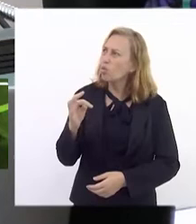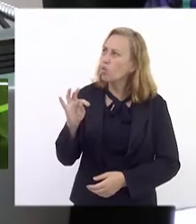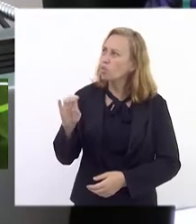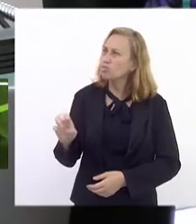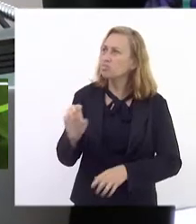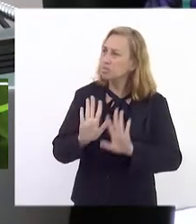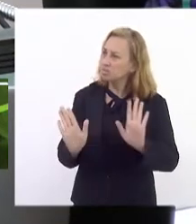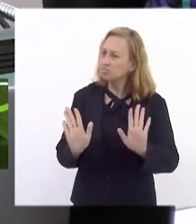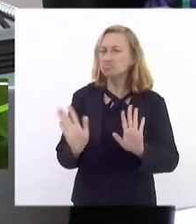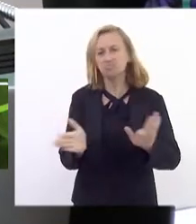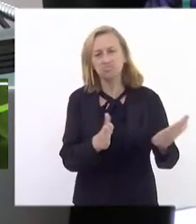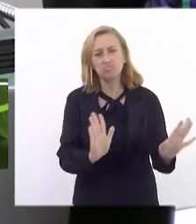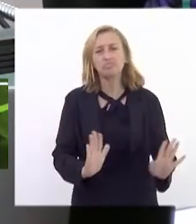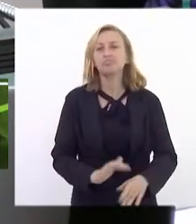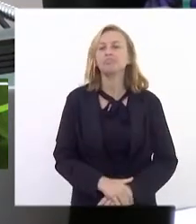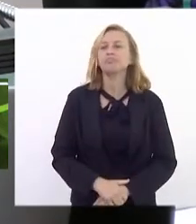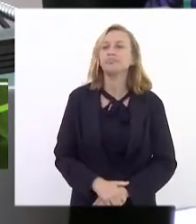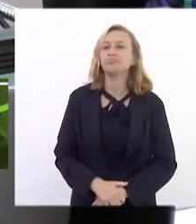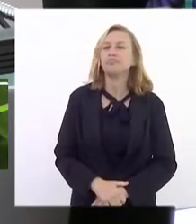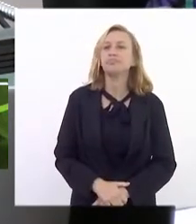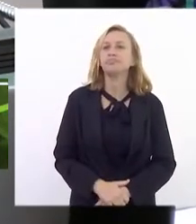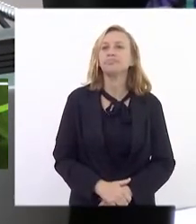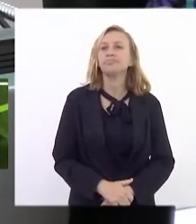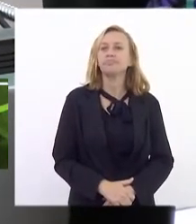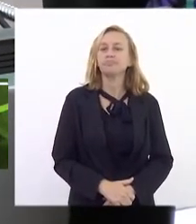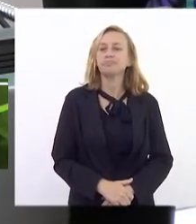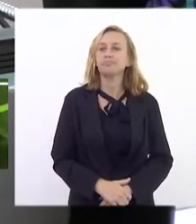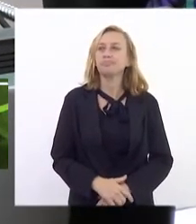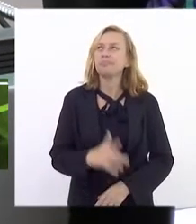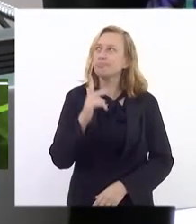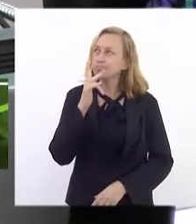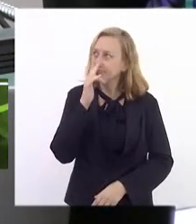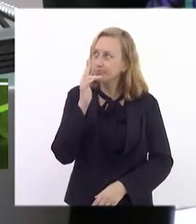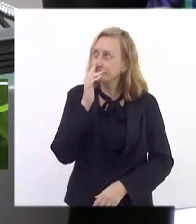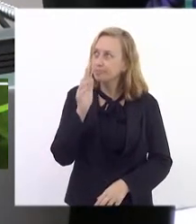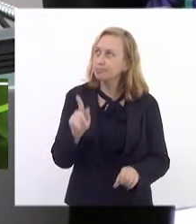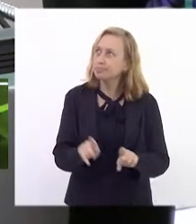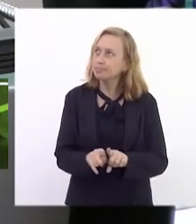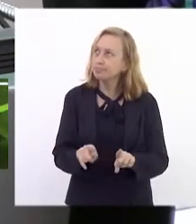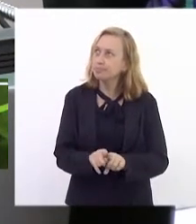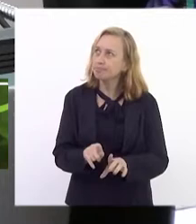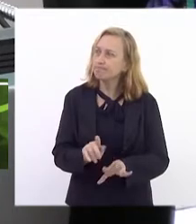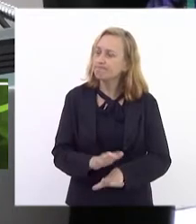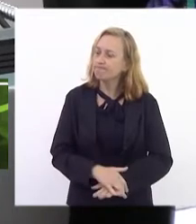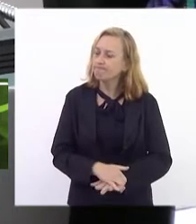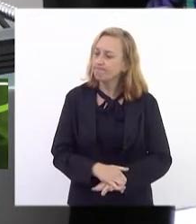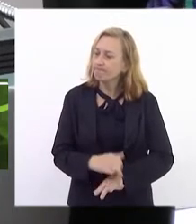Bom. Aí a questão que me parece também relevante: